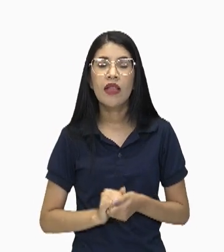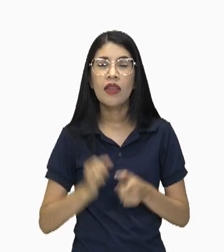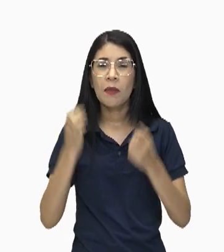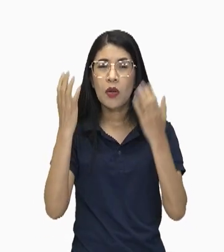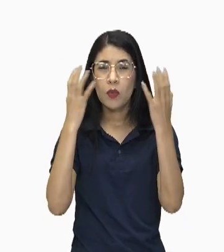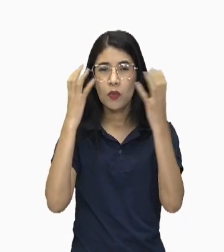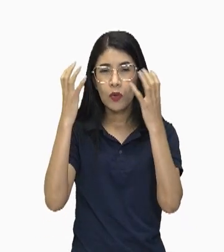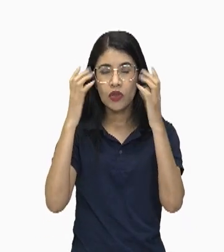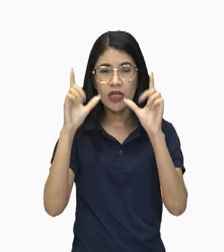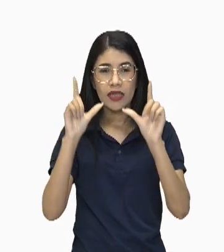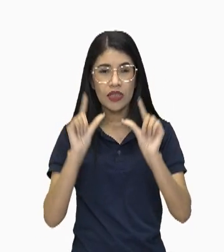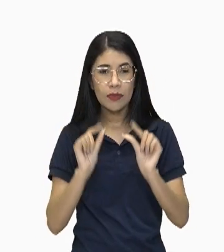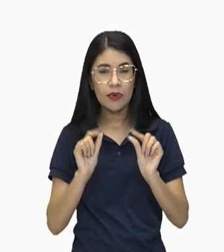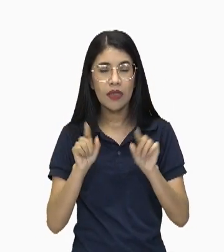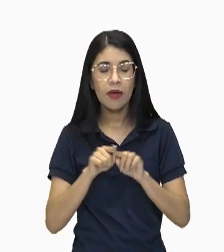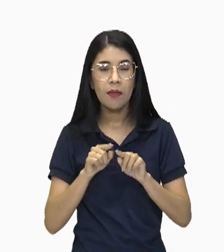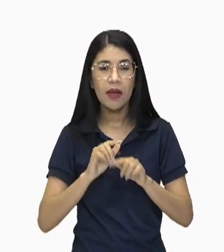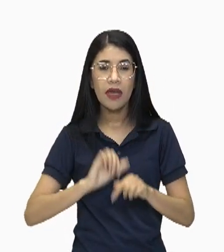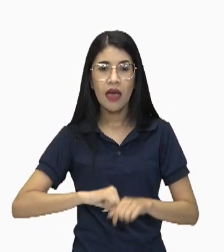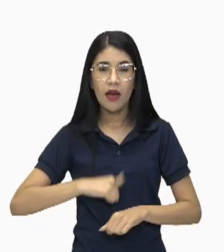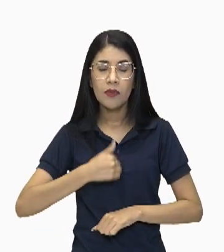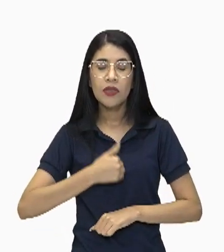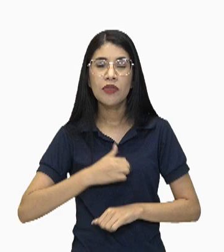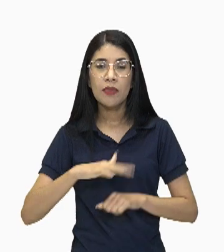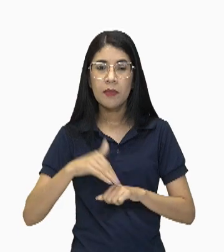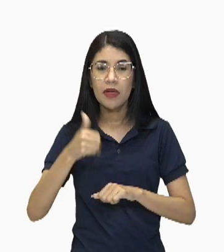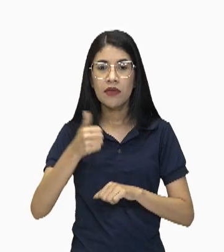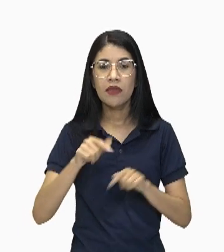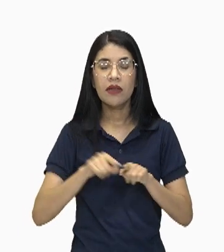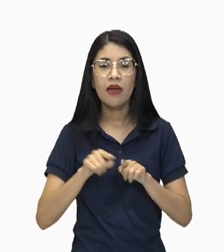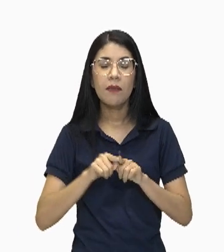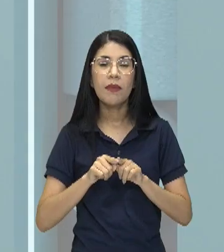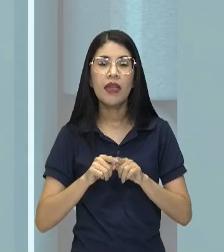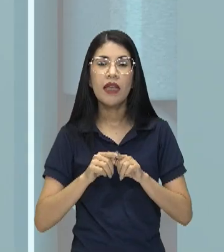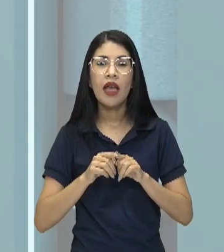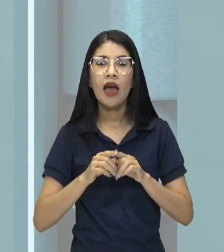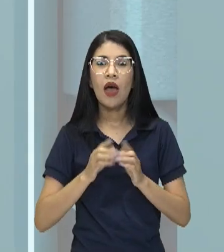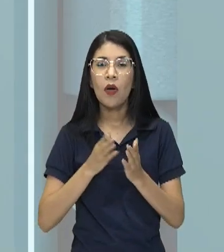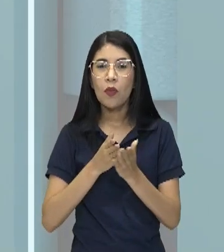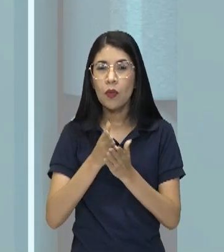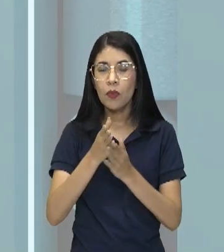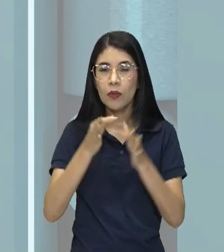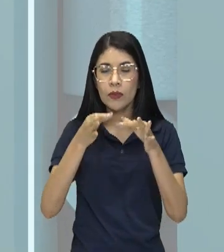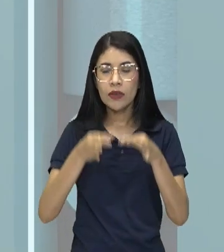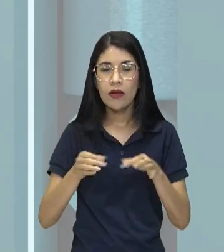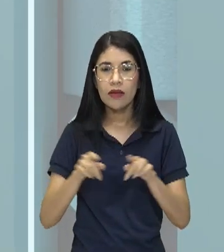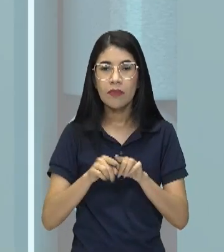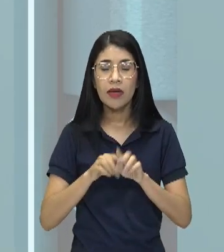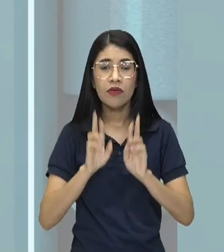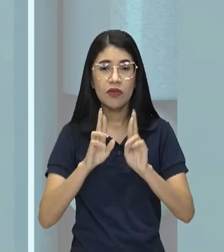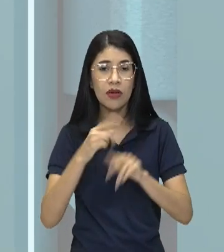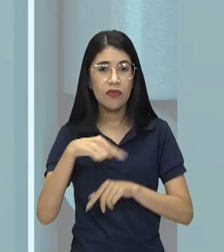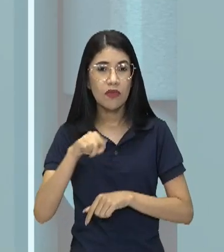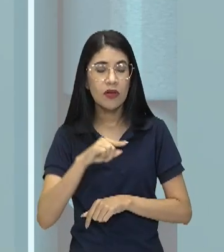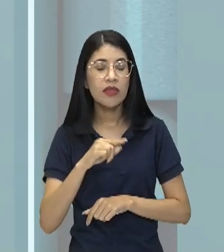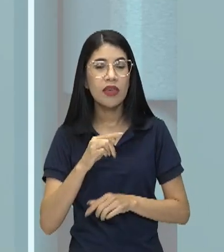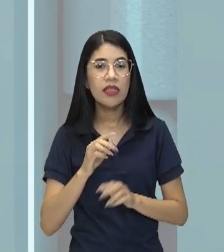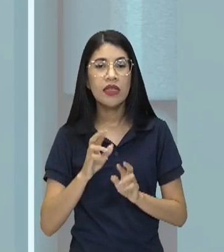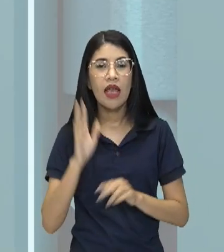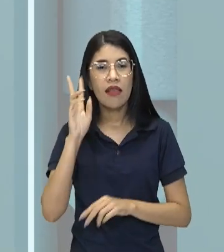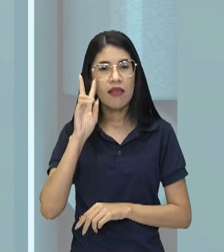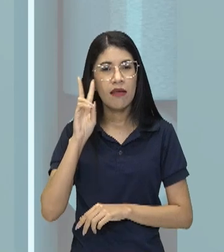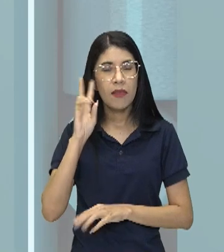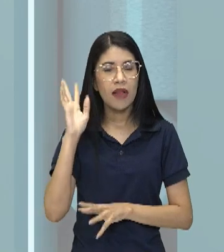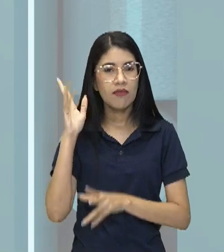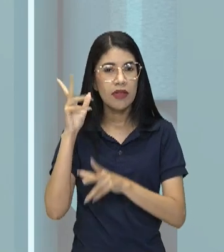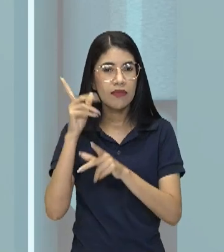estresse, a melhoria da autoestima e o desenvolvimento da disciplina. Bom, turmas, eu espero que vocês tenham